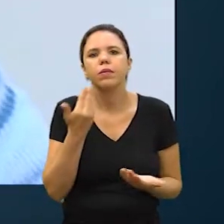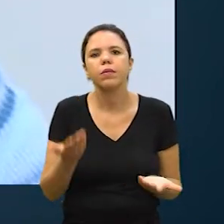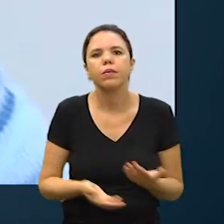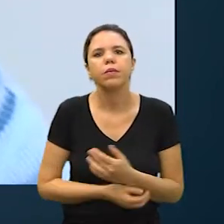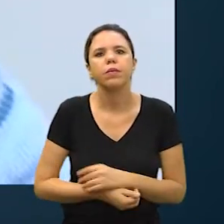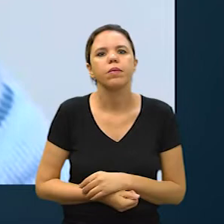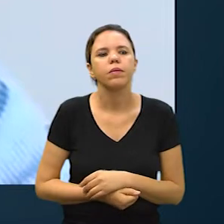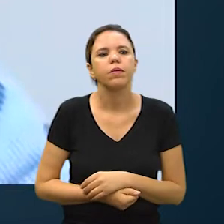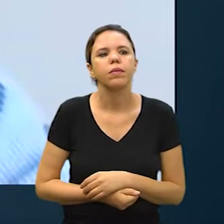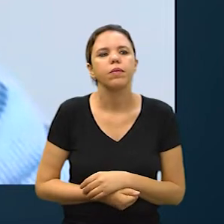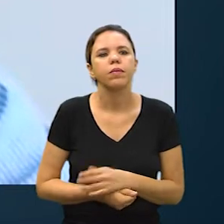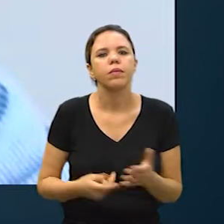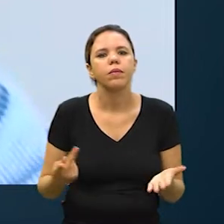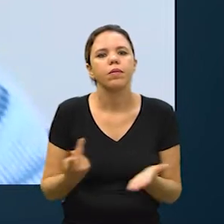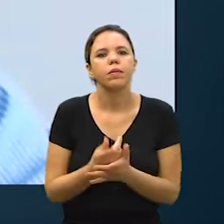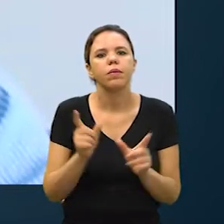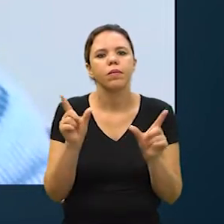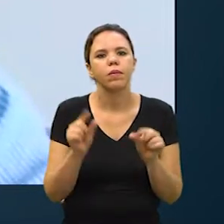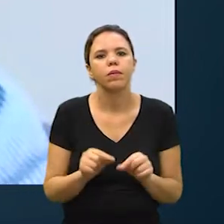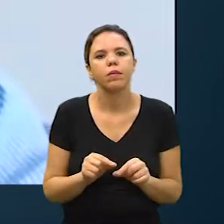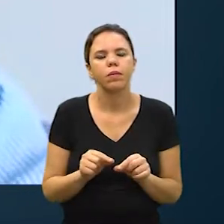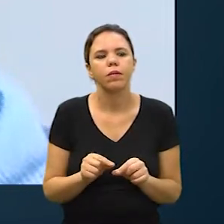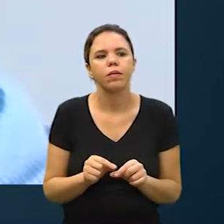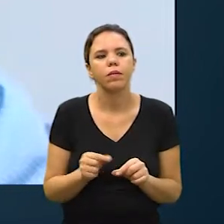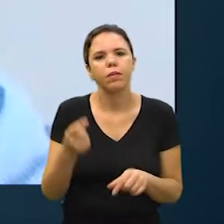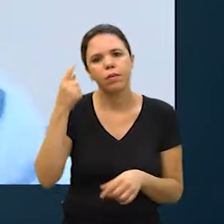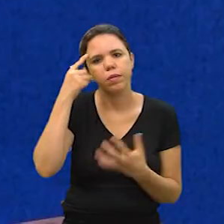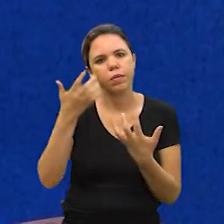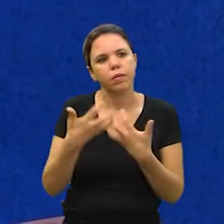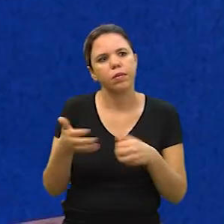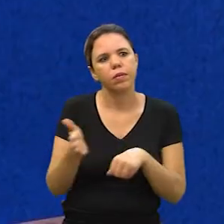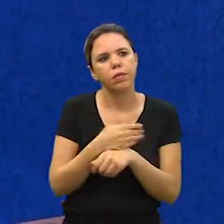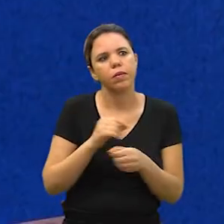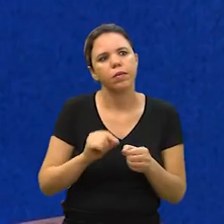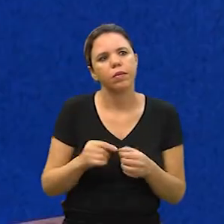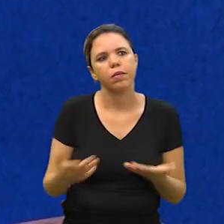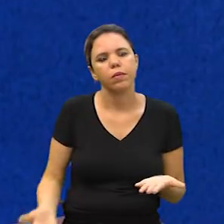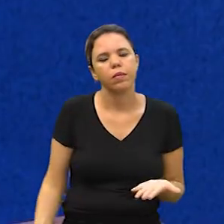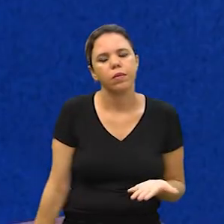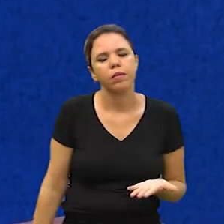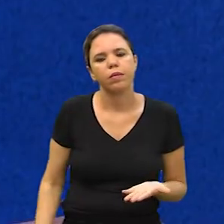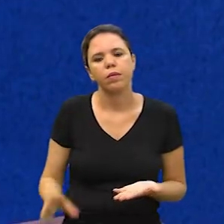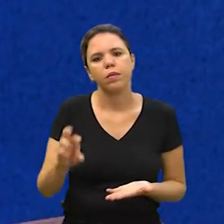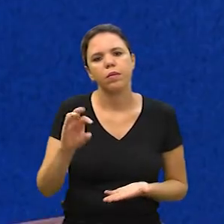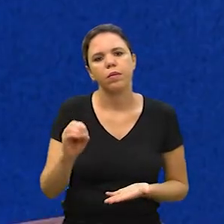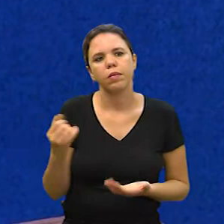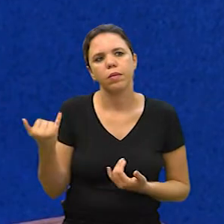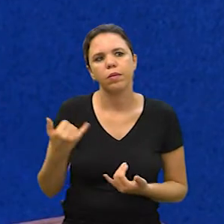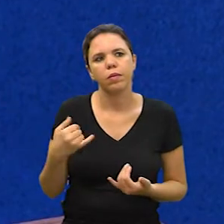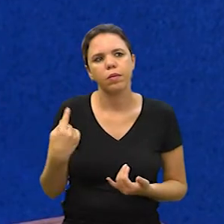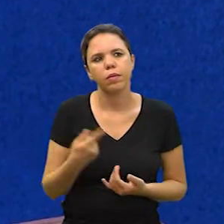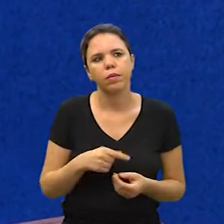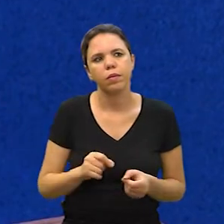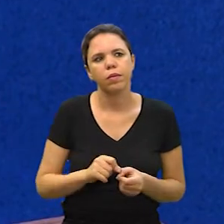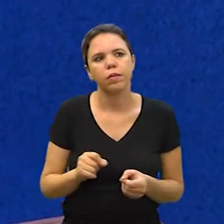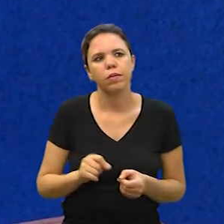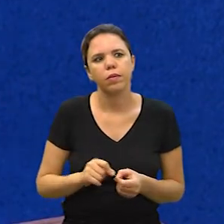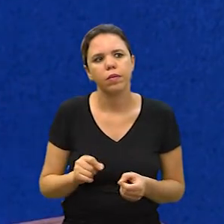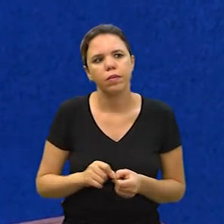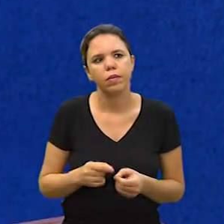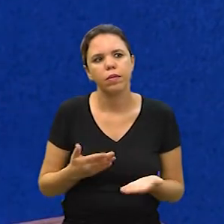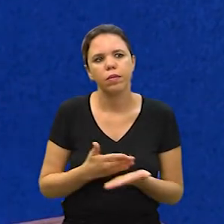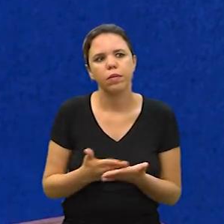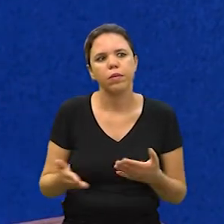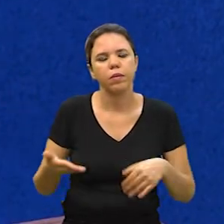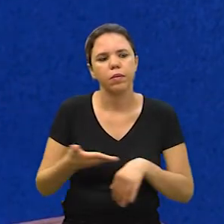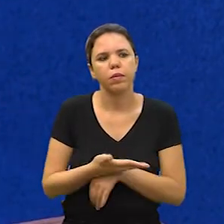dizer, você erra menos. O segredo é esse, pensar antes de fazer. Leandro contou para gente que ele fez uma